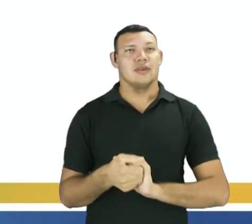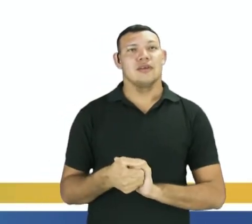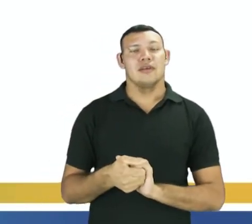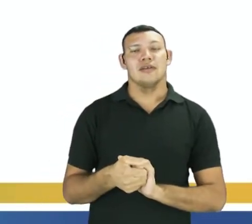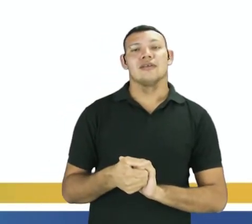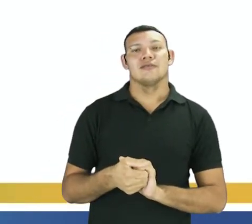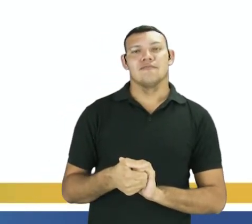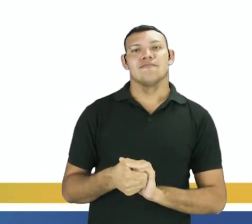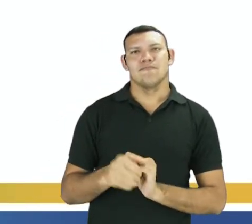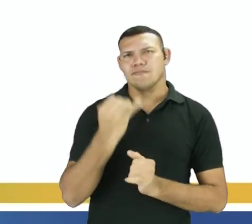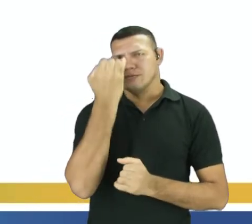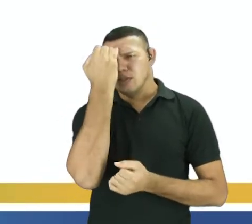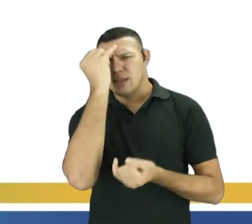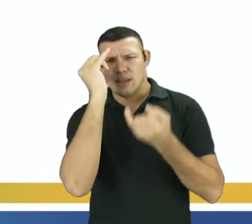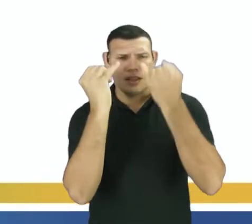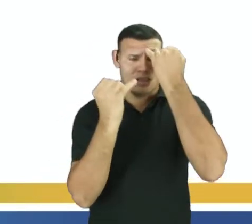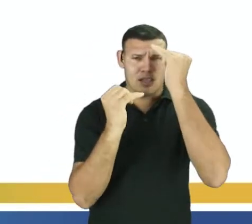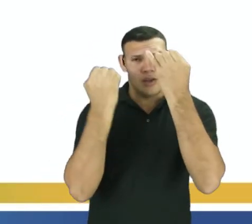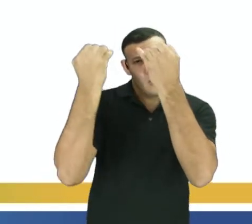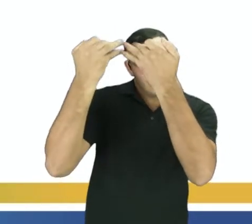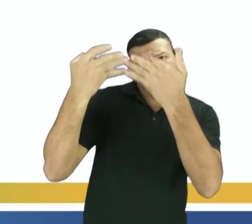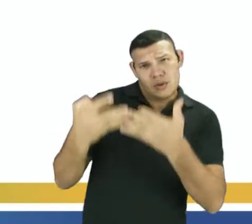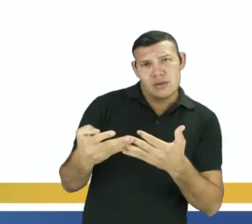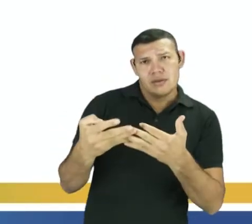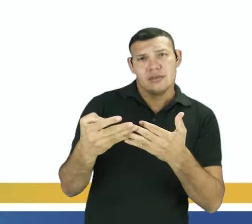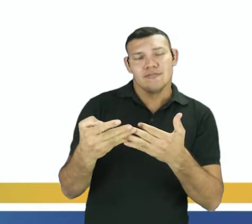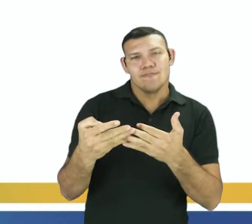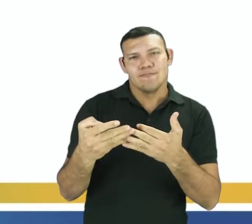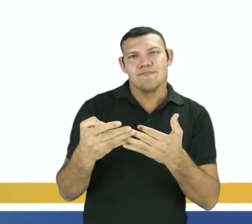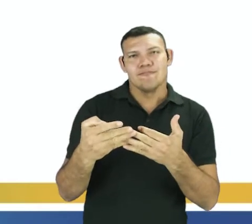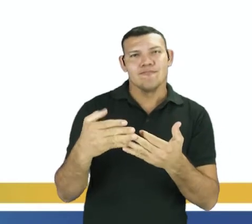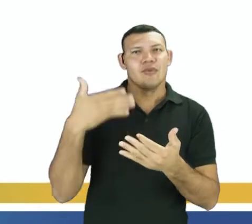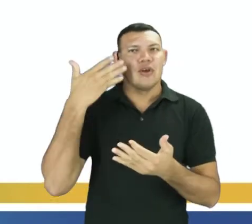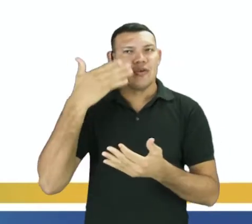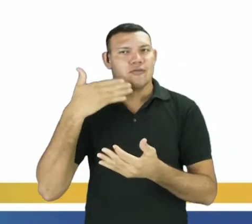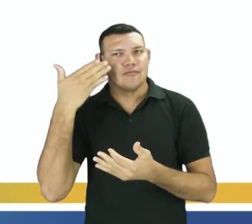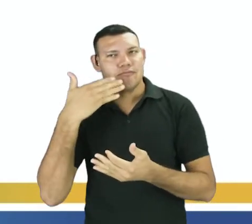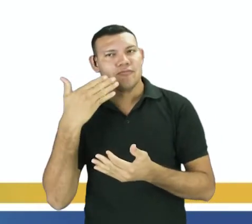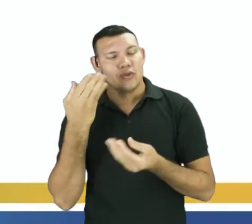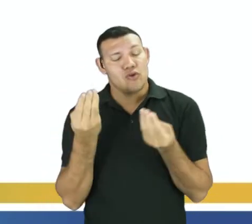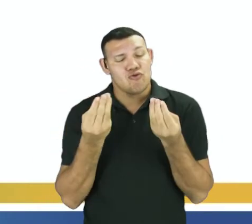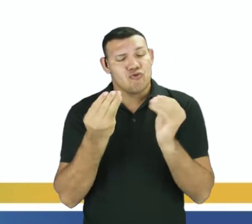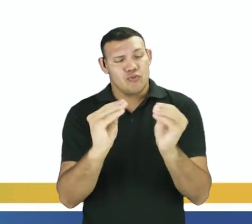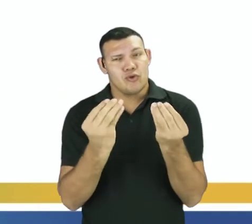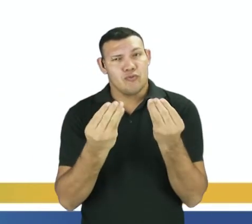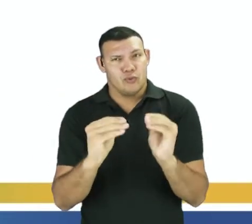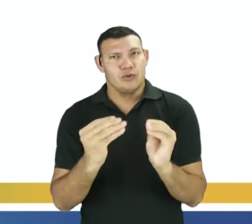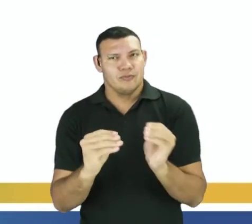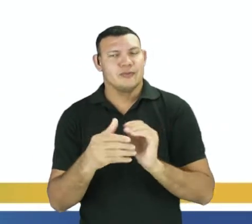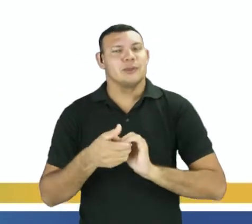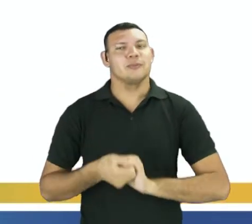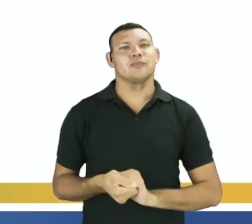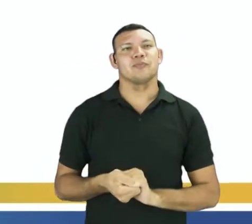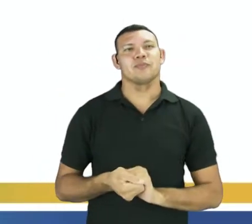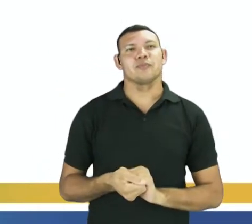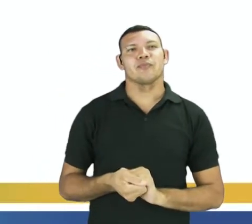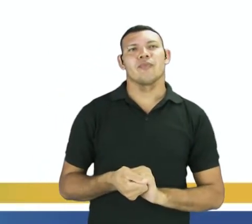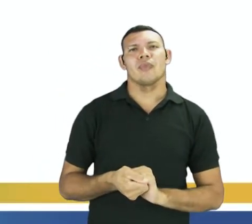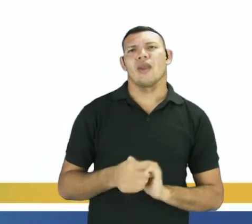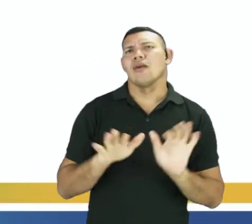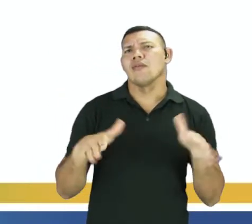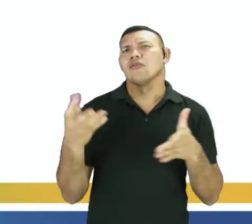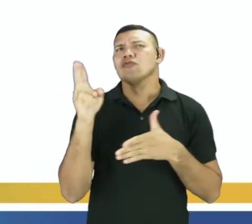bem? E seguir hablando sobre um tema ou apresentar elementos adicionais. Vamos a ver quais são aí os